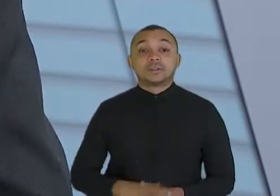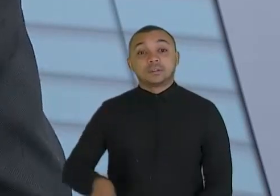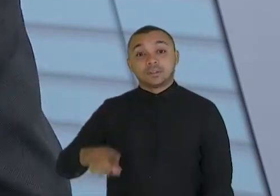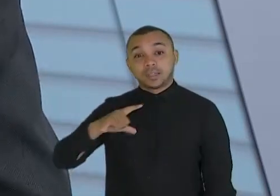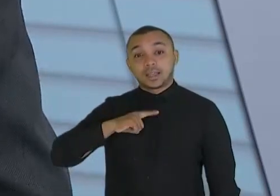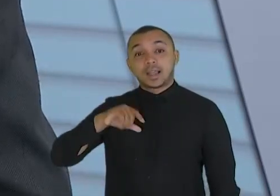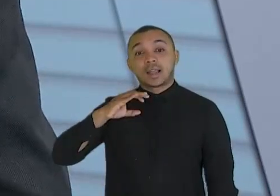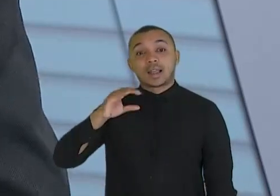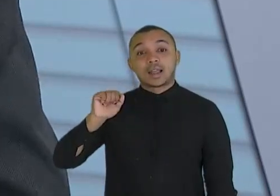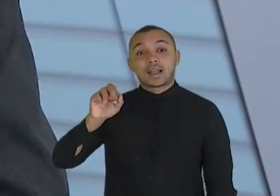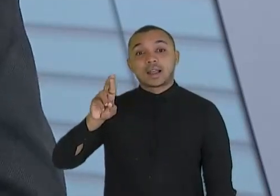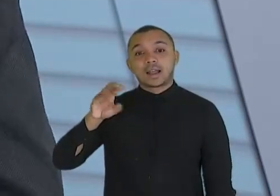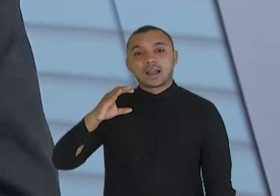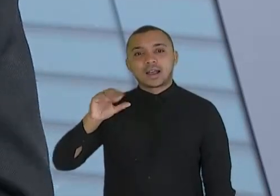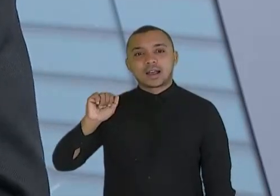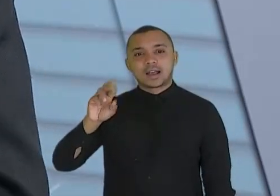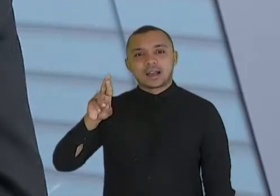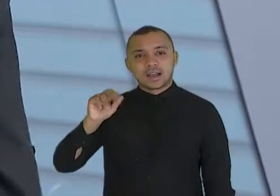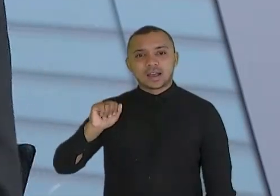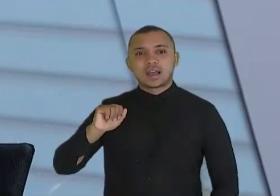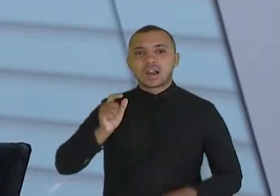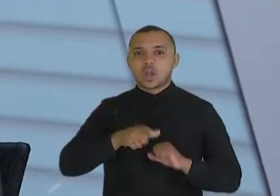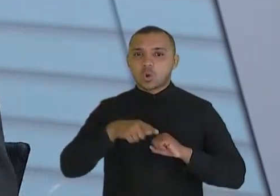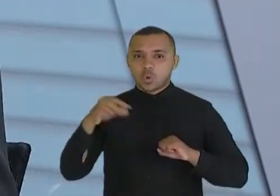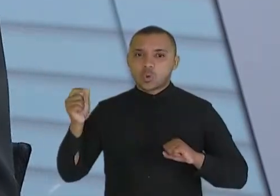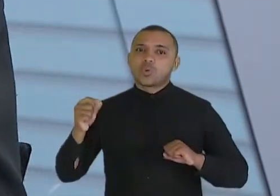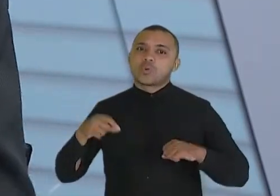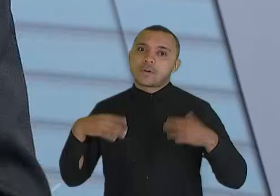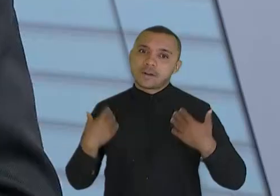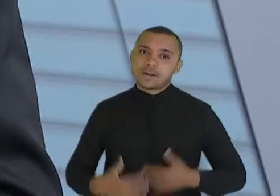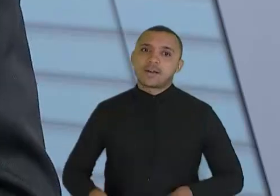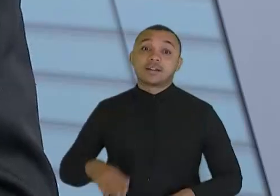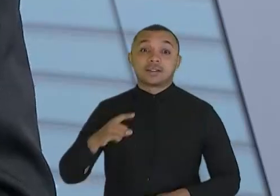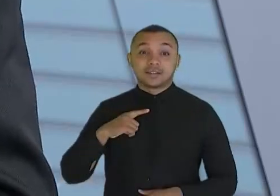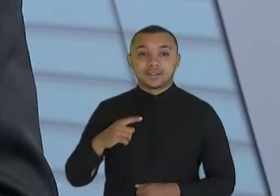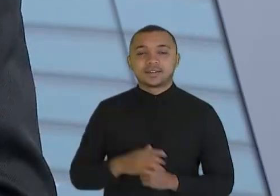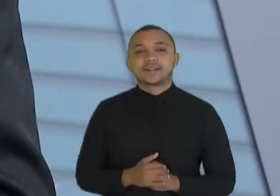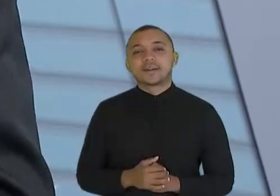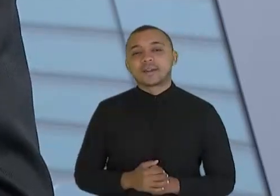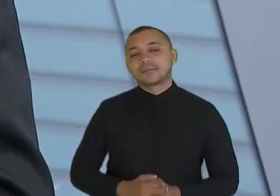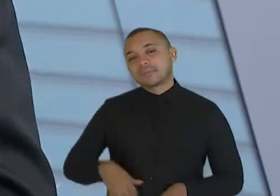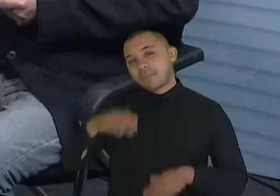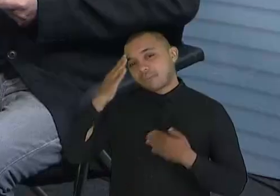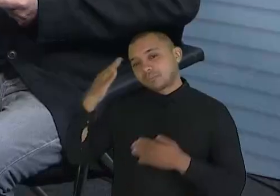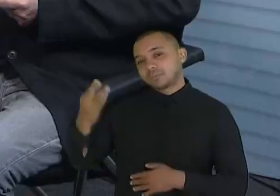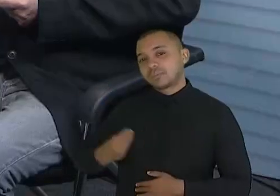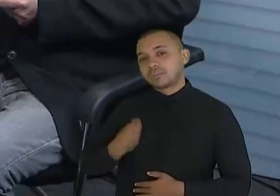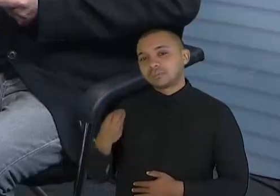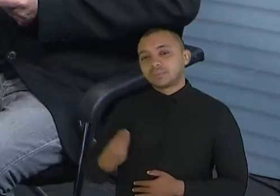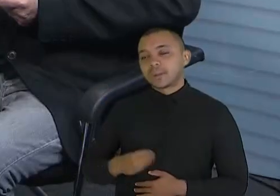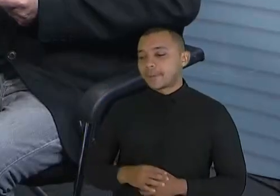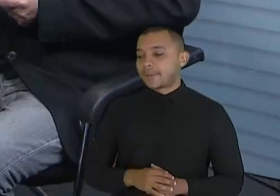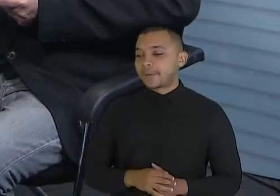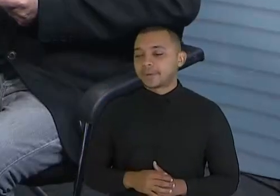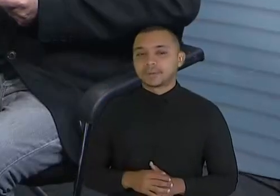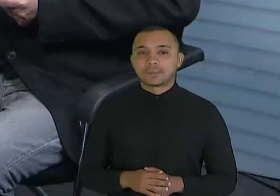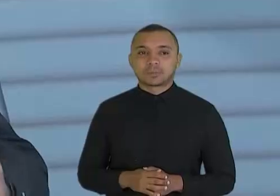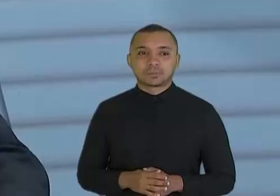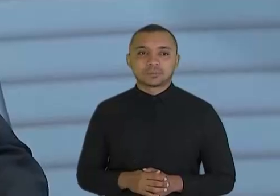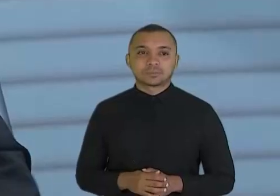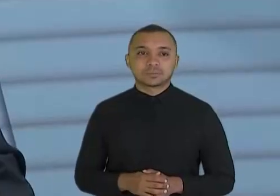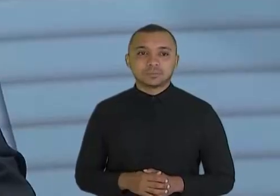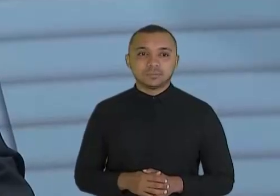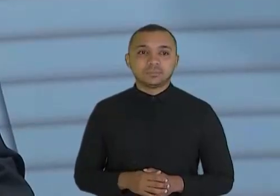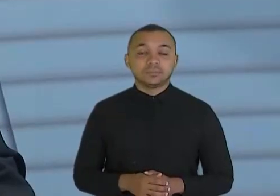Unifor. Cuidado que o carcará pega, mata e come. Professor Marcos, muito obrigado. Renato, agradeço, né?